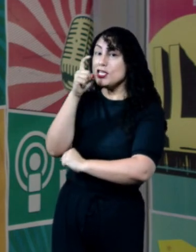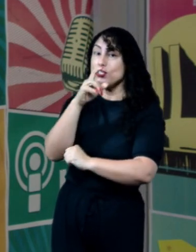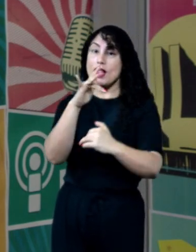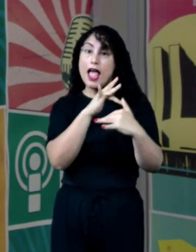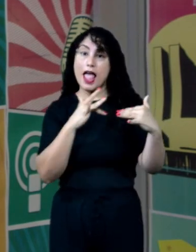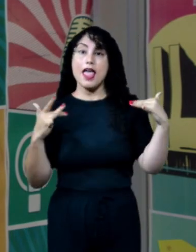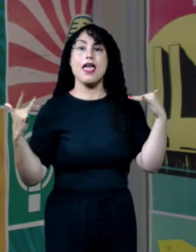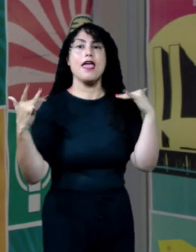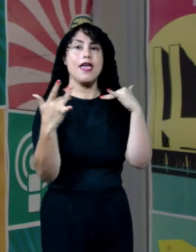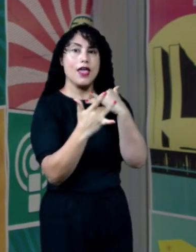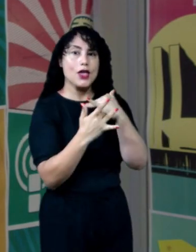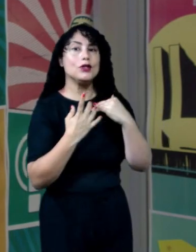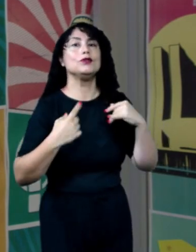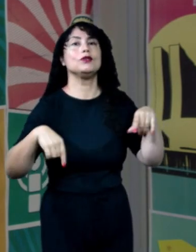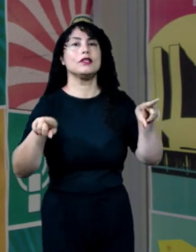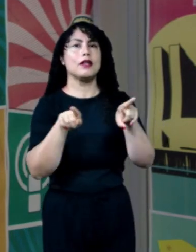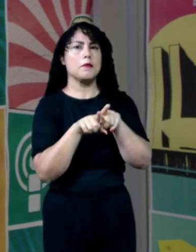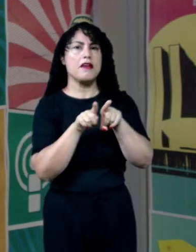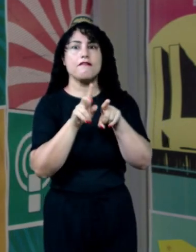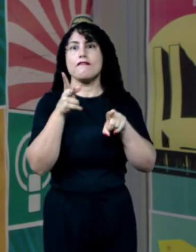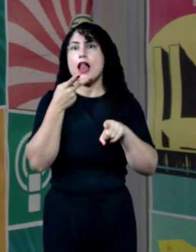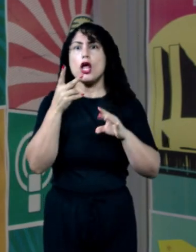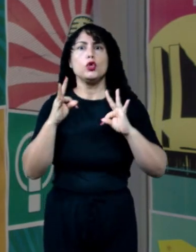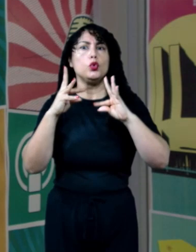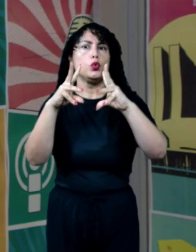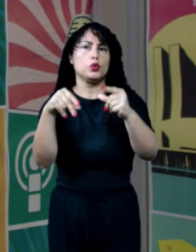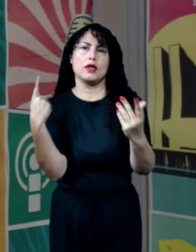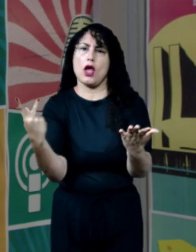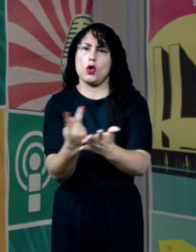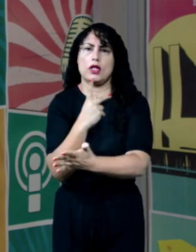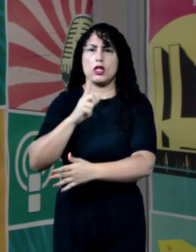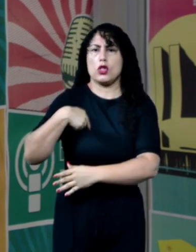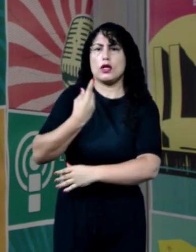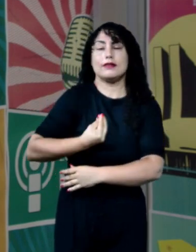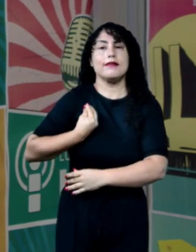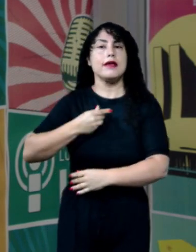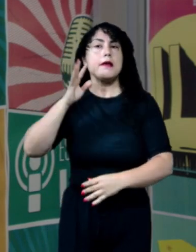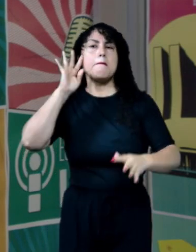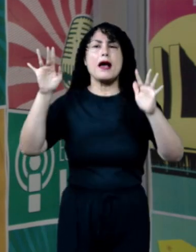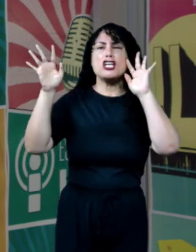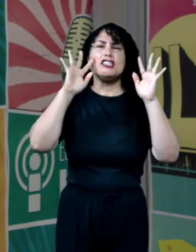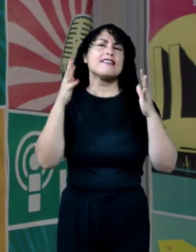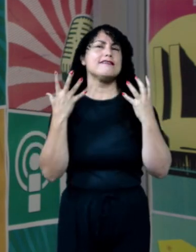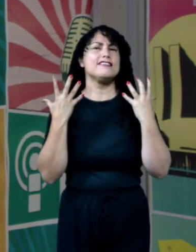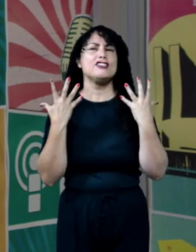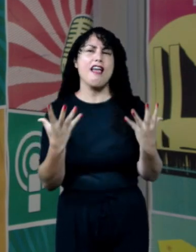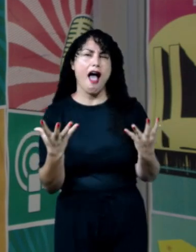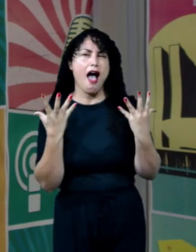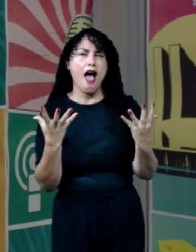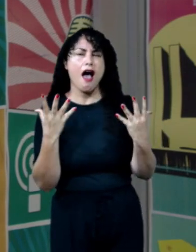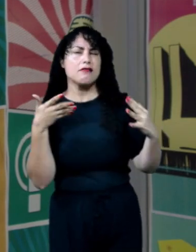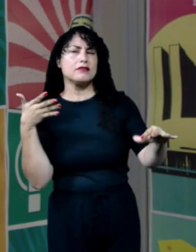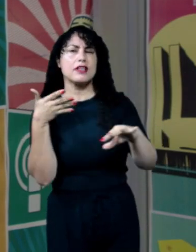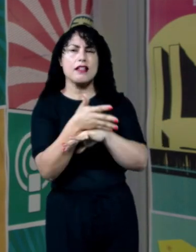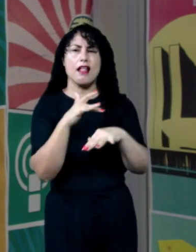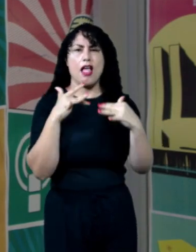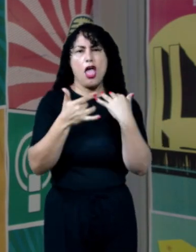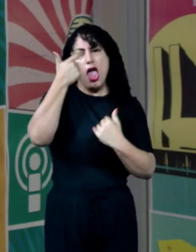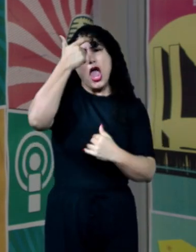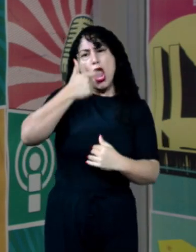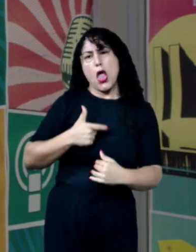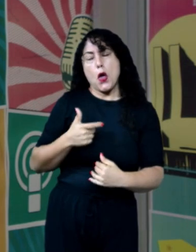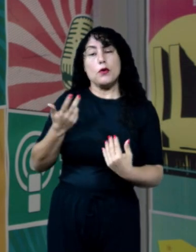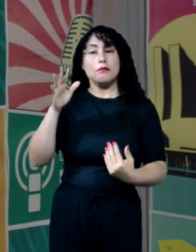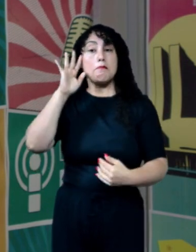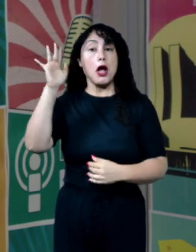sociais, porque a gente também não vai falar sobre tudo que acontece na nossa vida, né? Imagina que chato seria eu entrar na minha rede social, eu, hipotético,